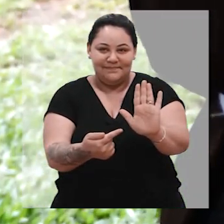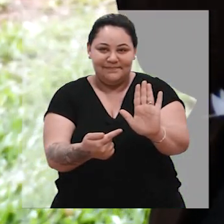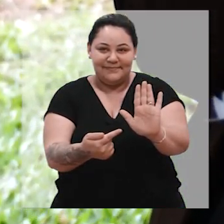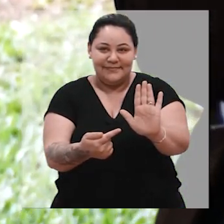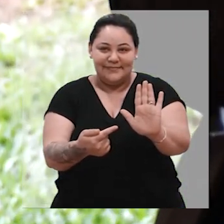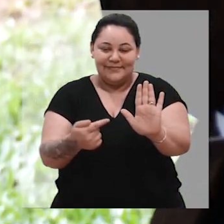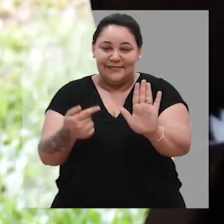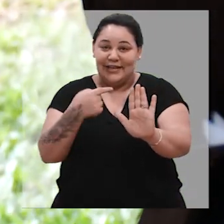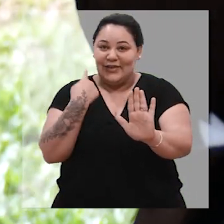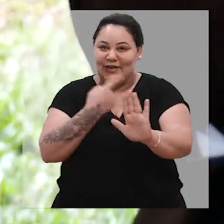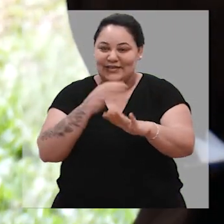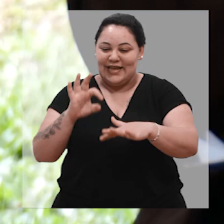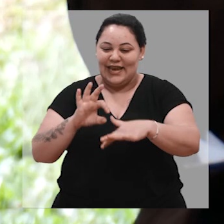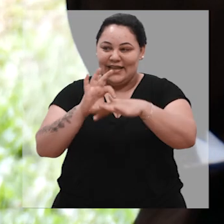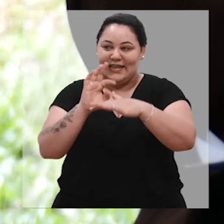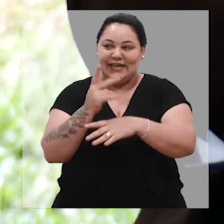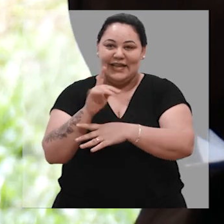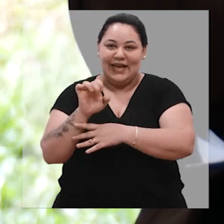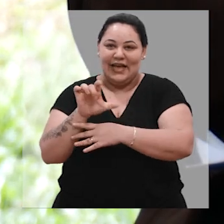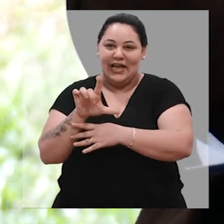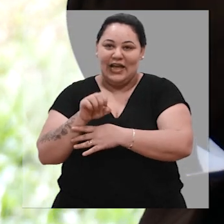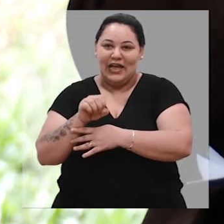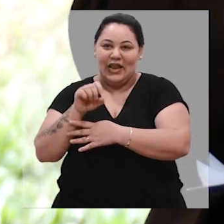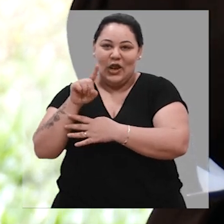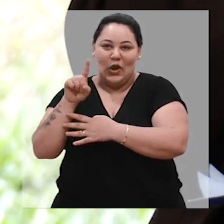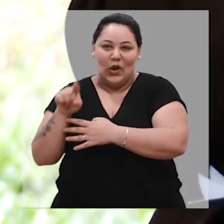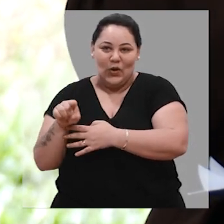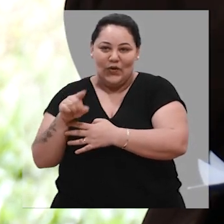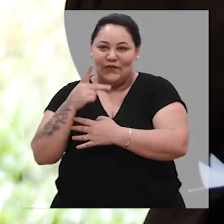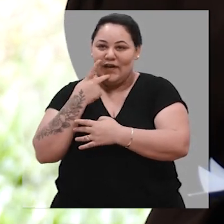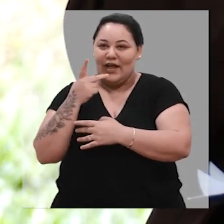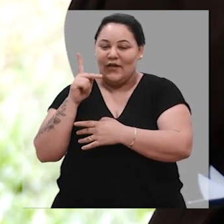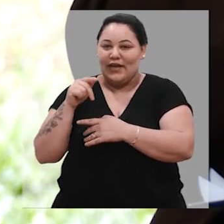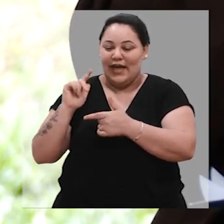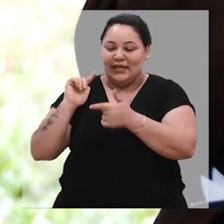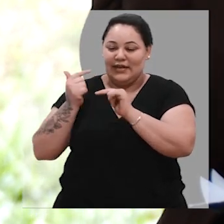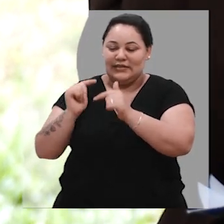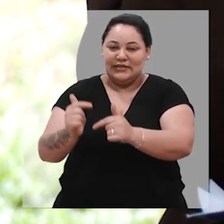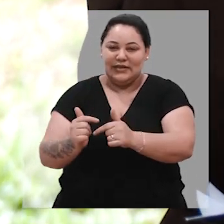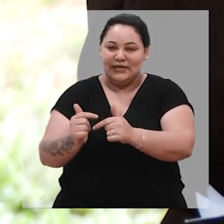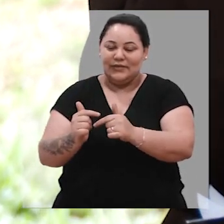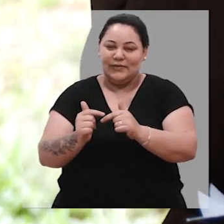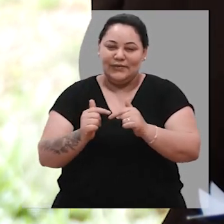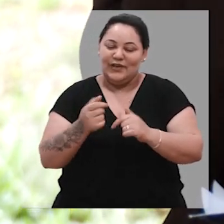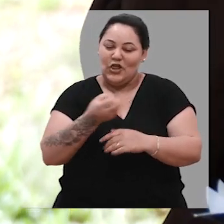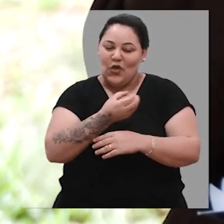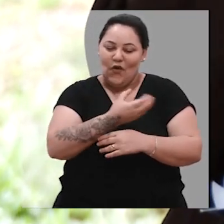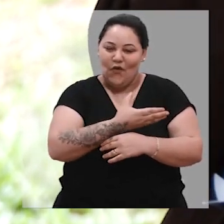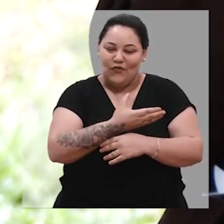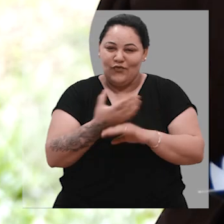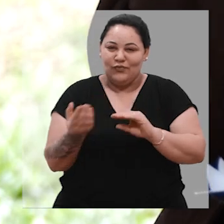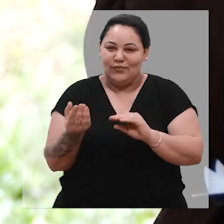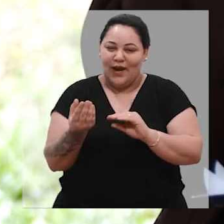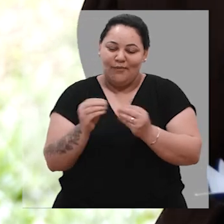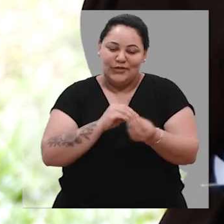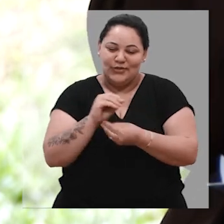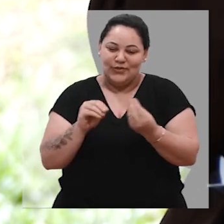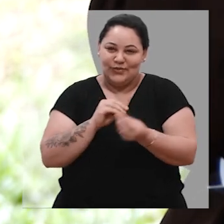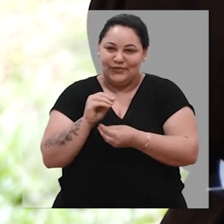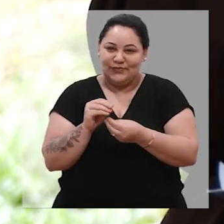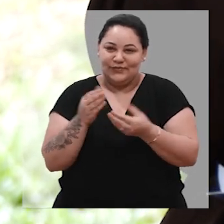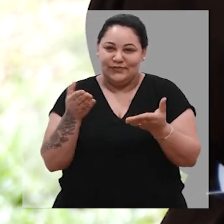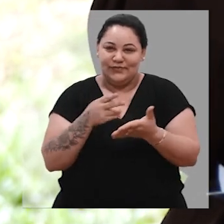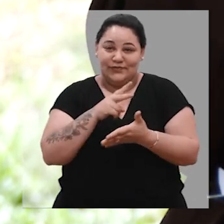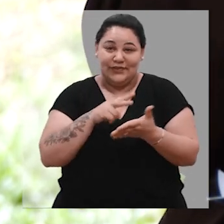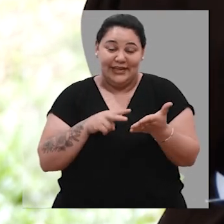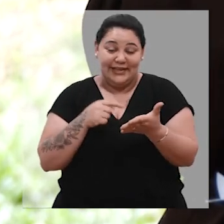e essa história, assim, migra entre aquilo que é tradição e aquilo que é mais contemporâneo, e a